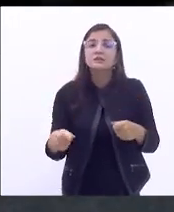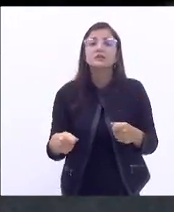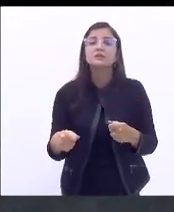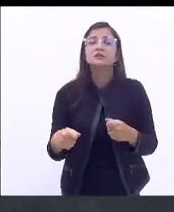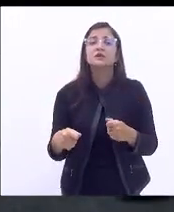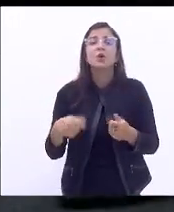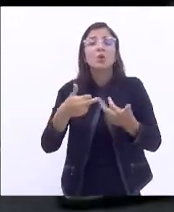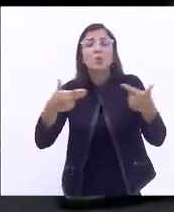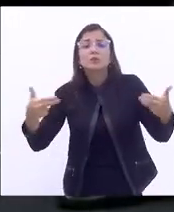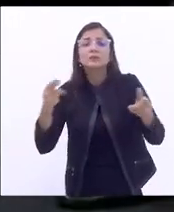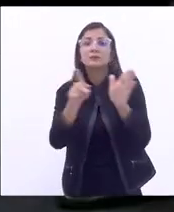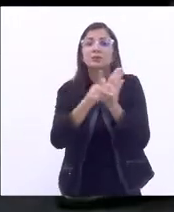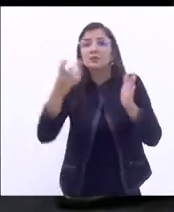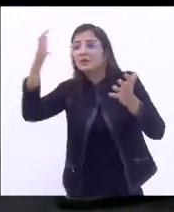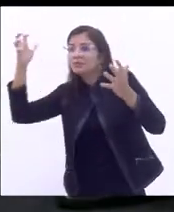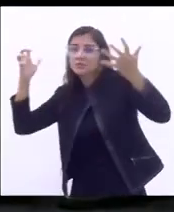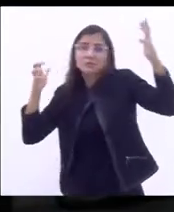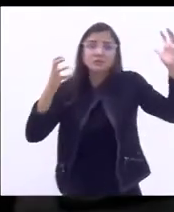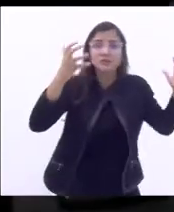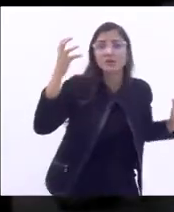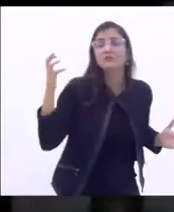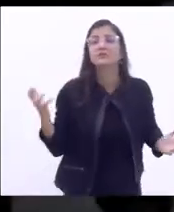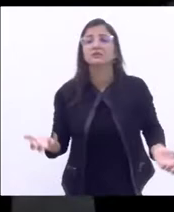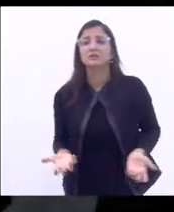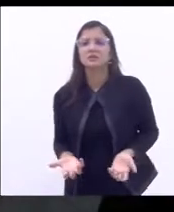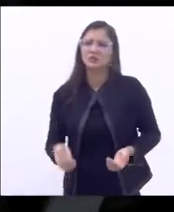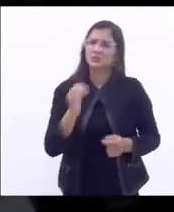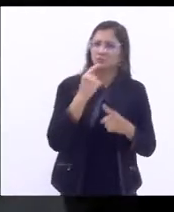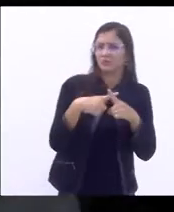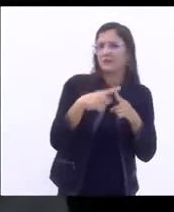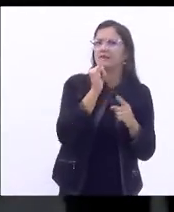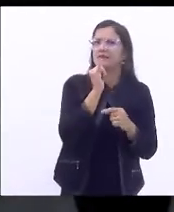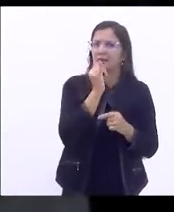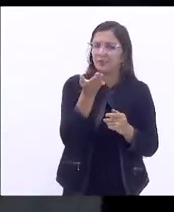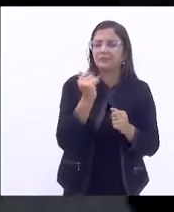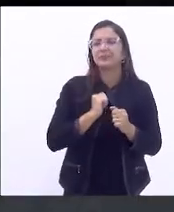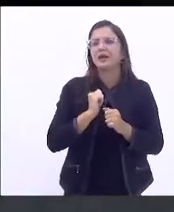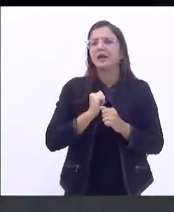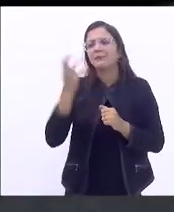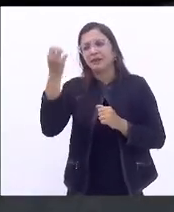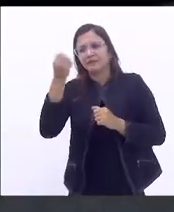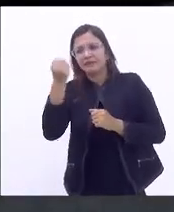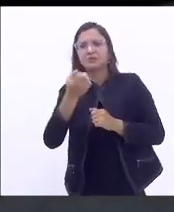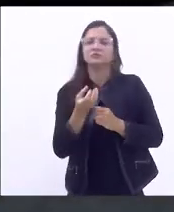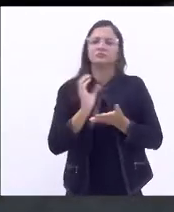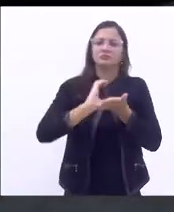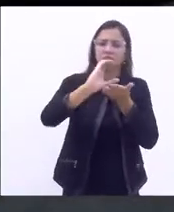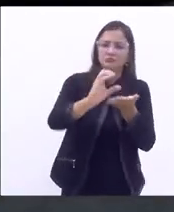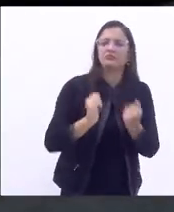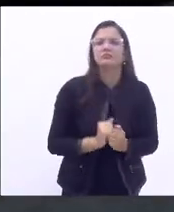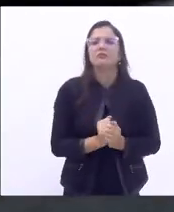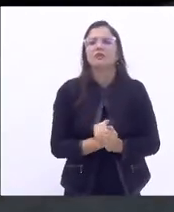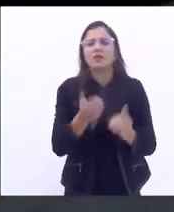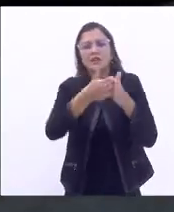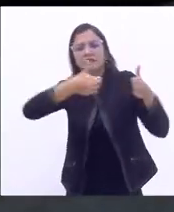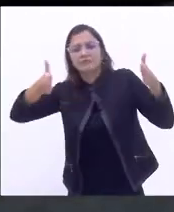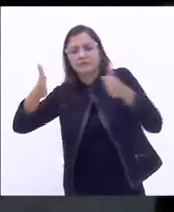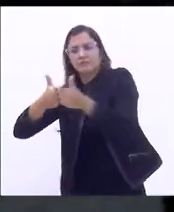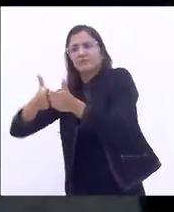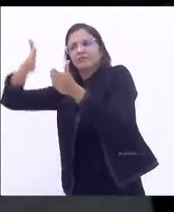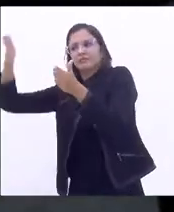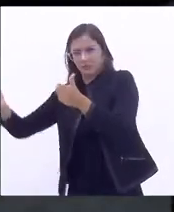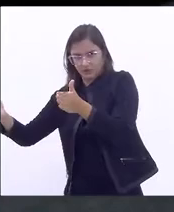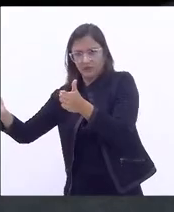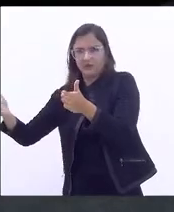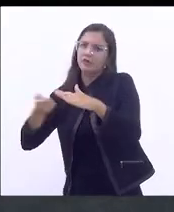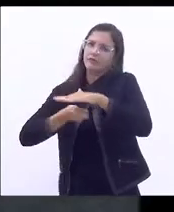mínimo, das questões ambientais pendentes. Você prorrogar um benefício Invista, Vossa Excelência falou de um investimento pesado. Tem que dar